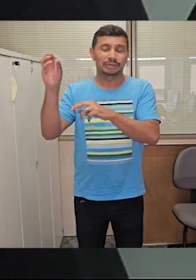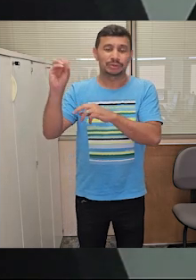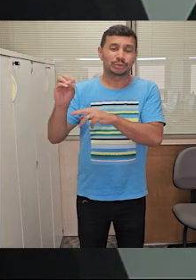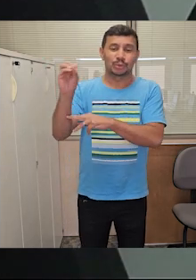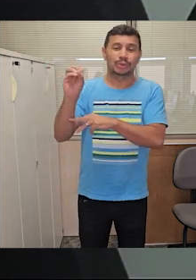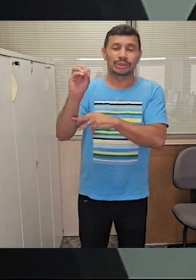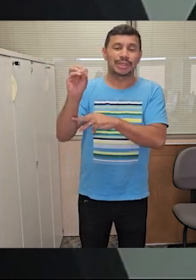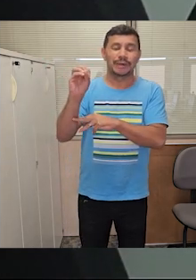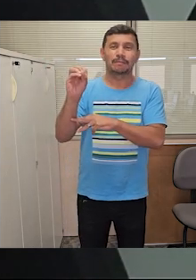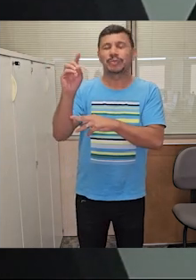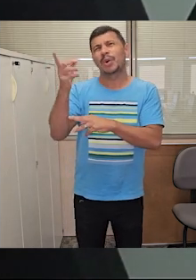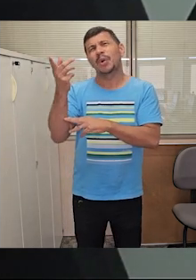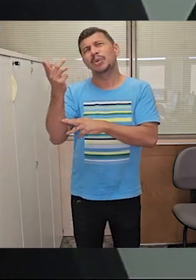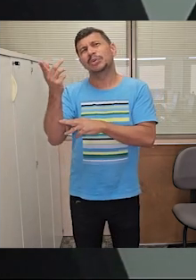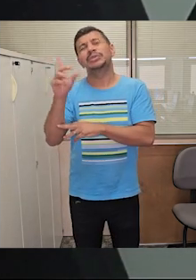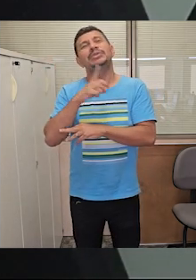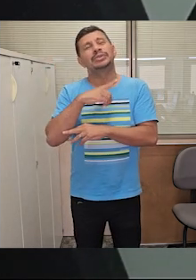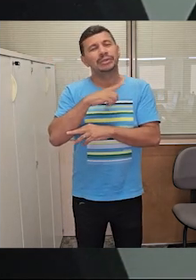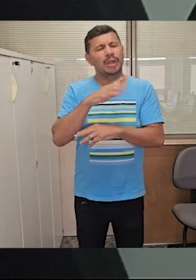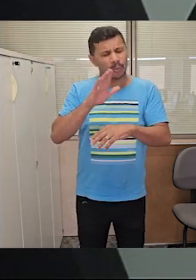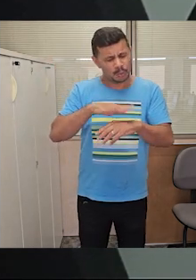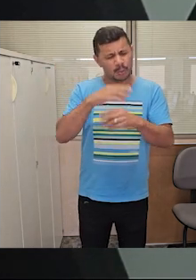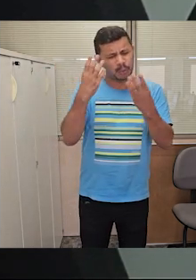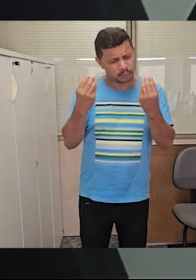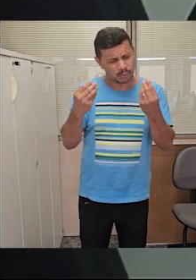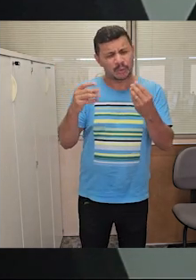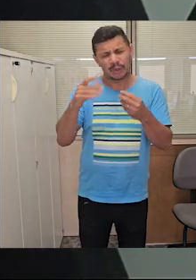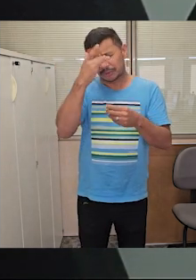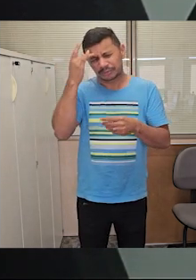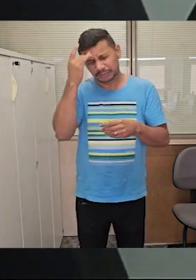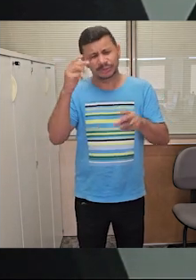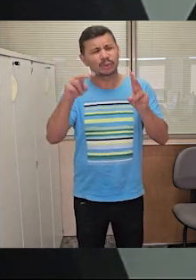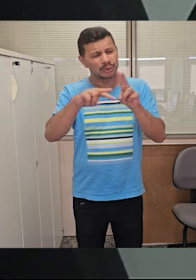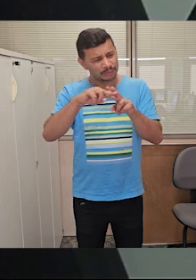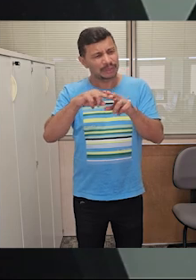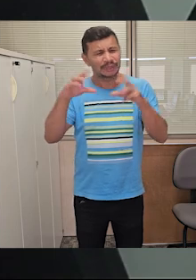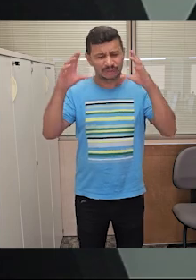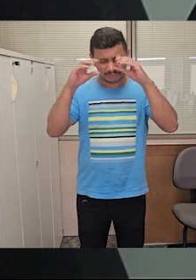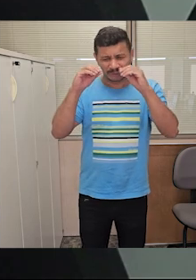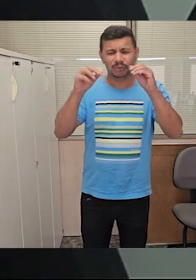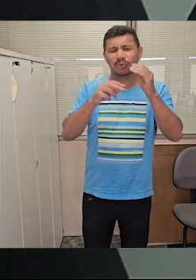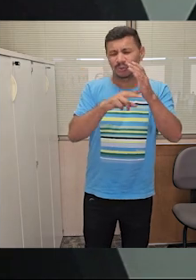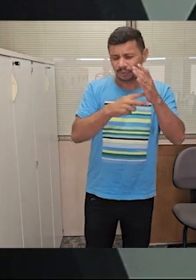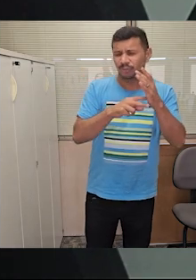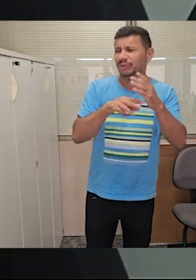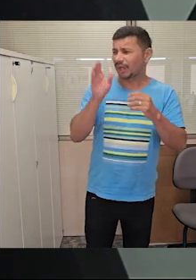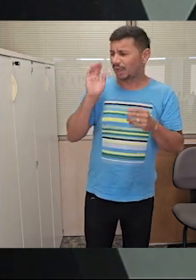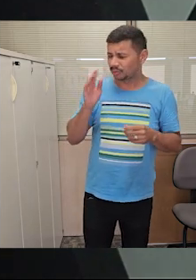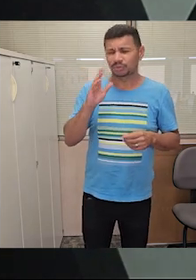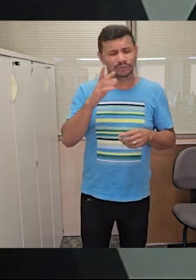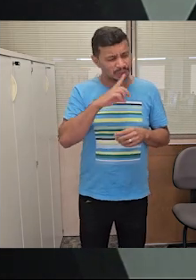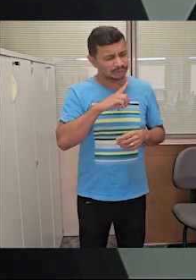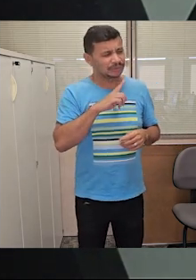ali de Osasco, onde já estava um monte de gente que tinha sido preso à noite no sindicato e que estava lá de pé a noite inteira,